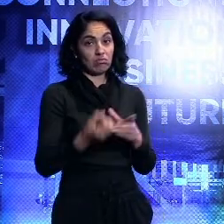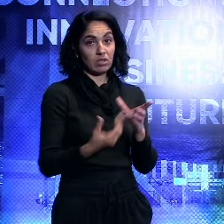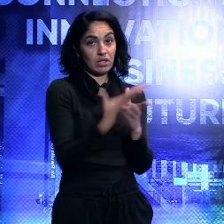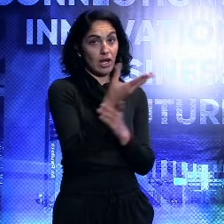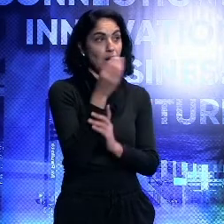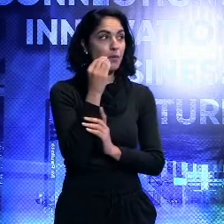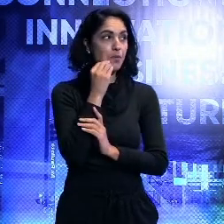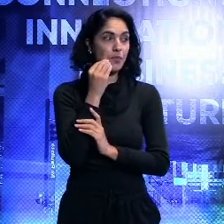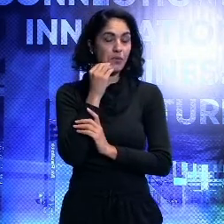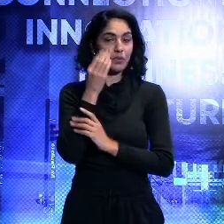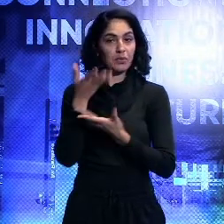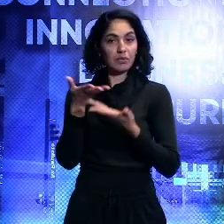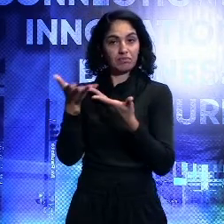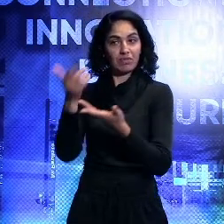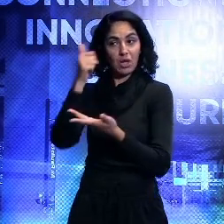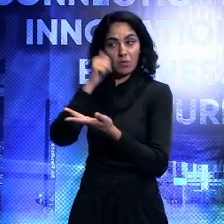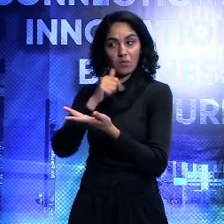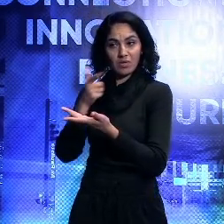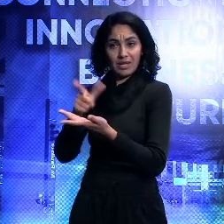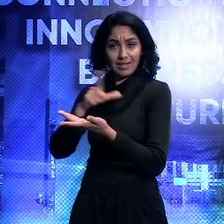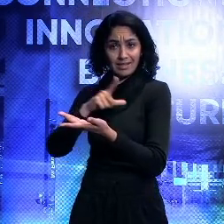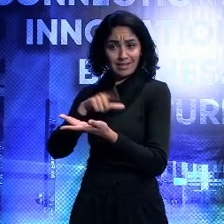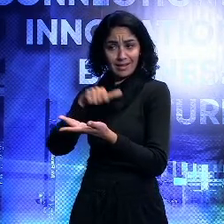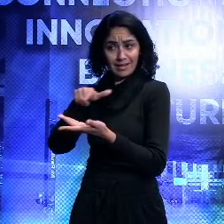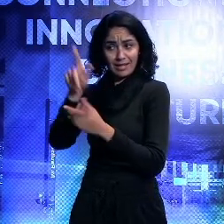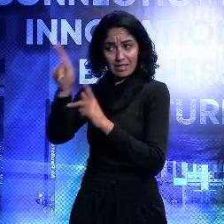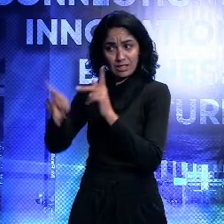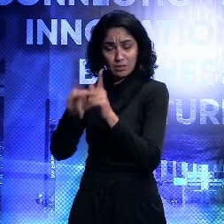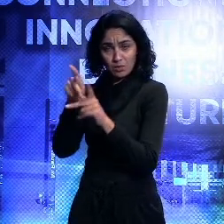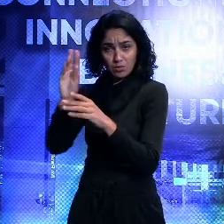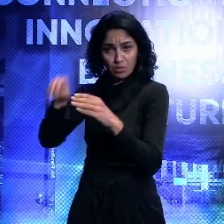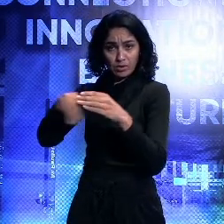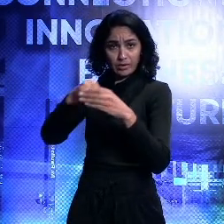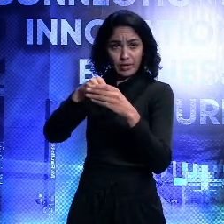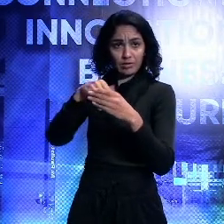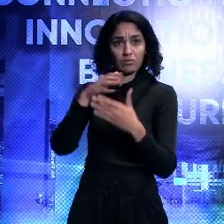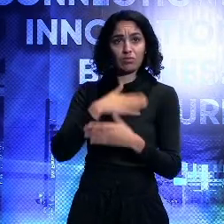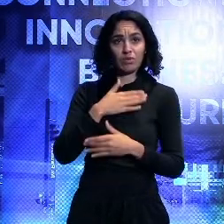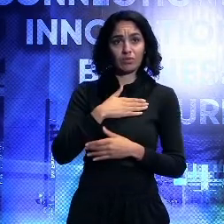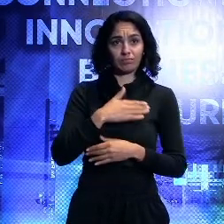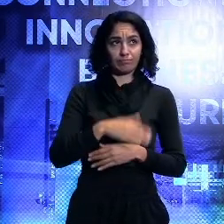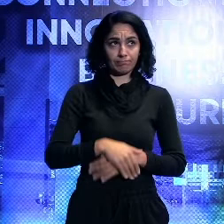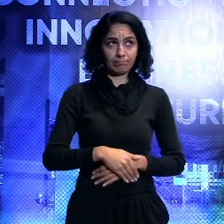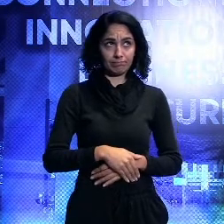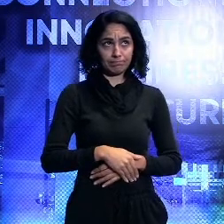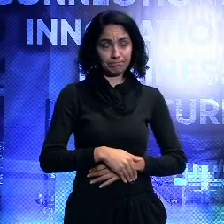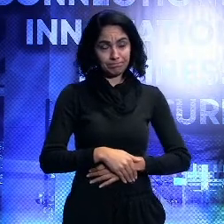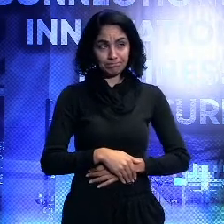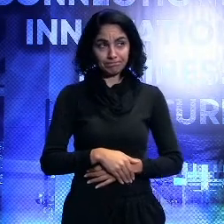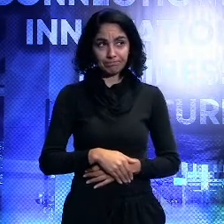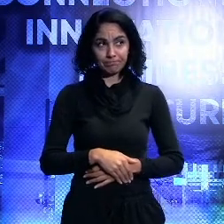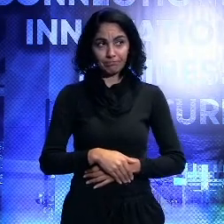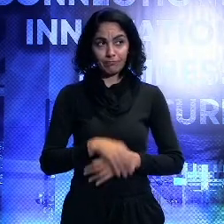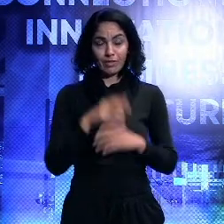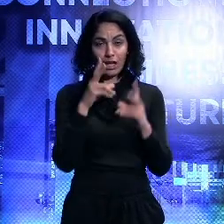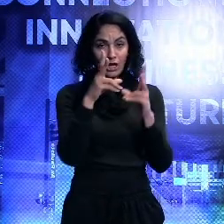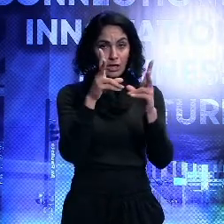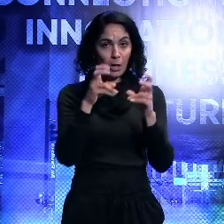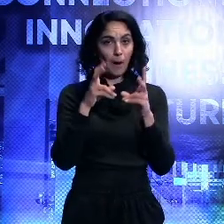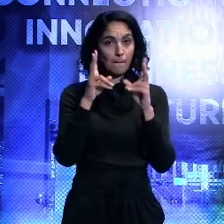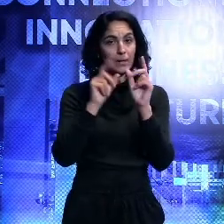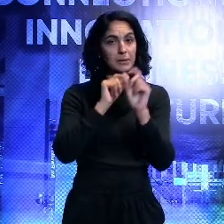quando a gente identifica que existe esse público dentro da minha amostra. Então, vejam que esse tipo de análise